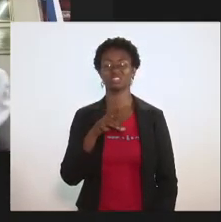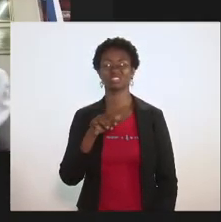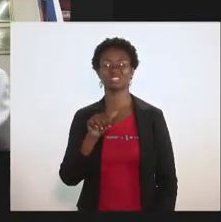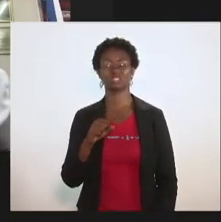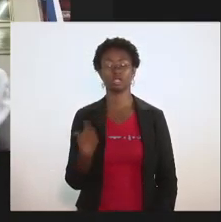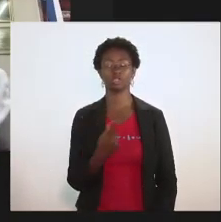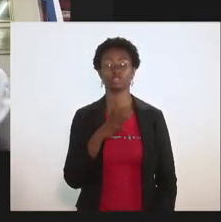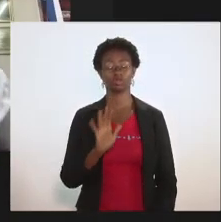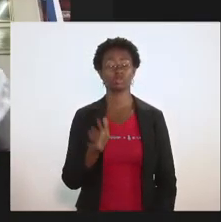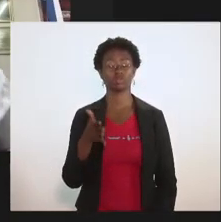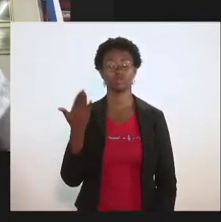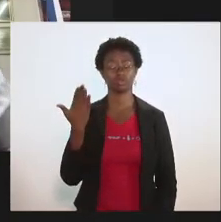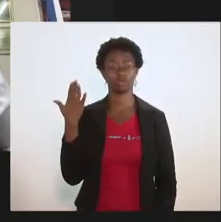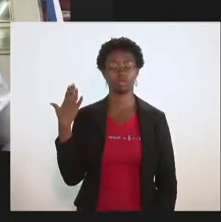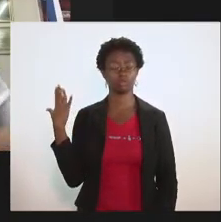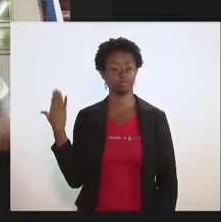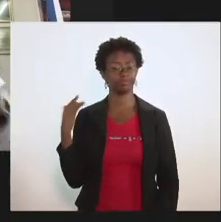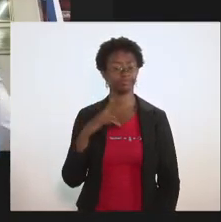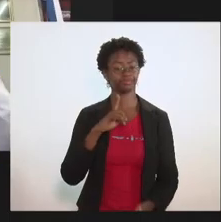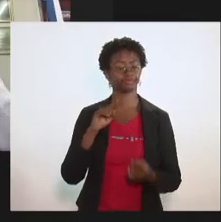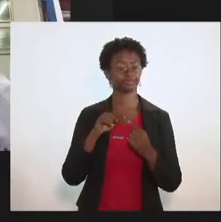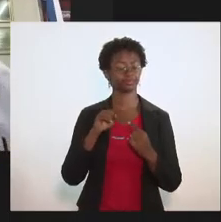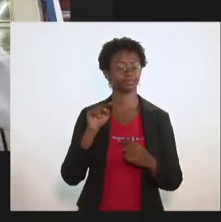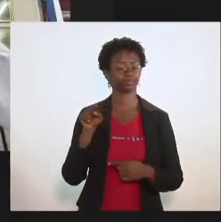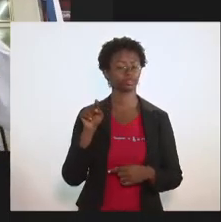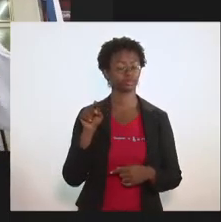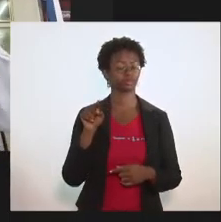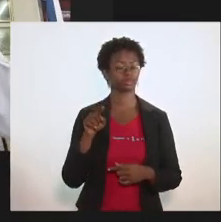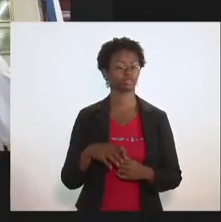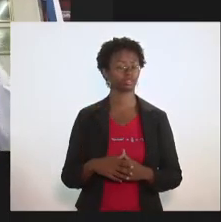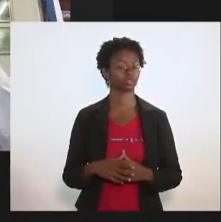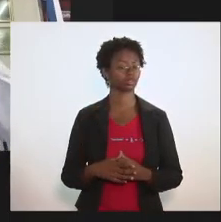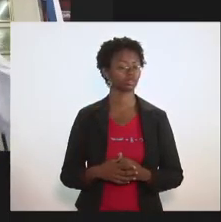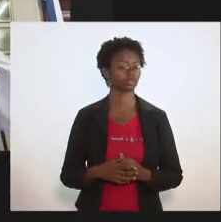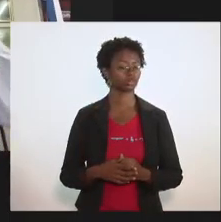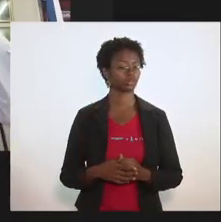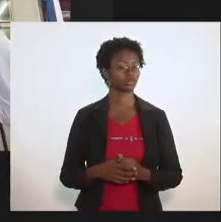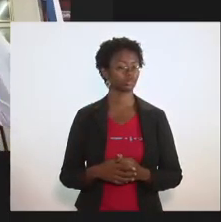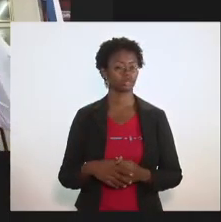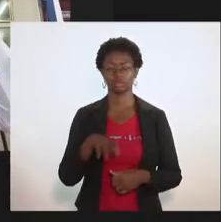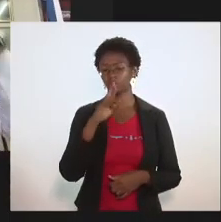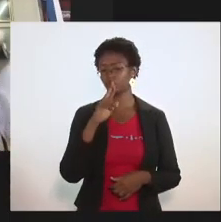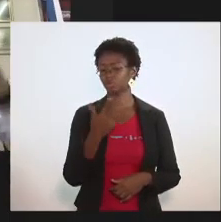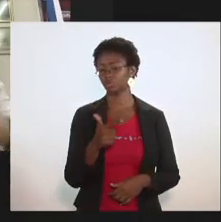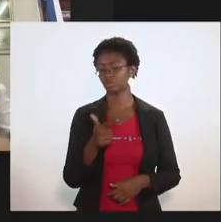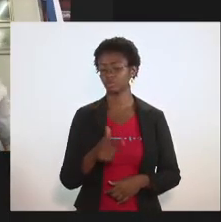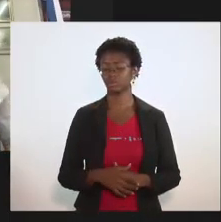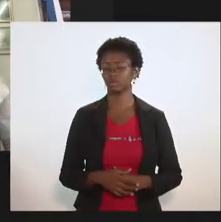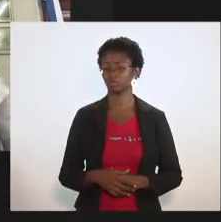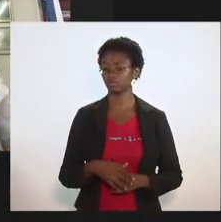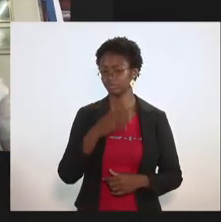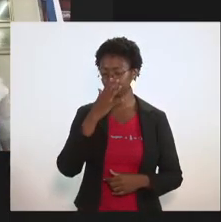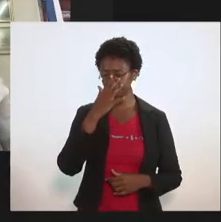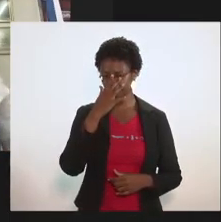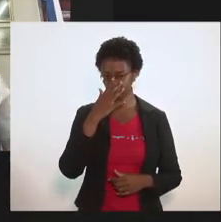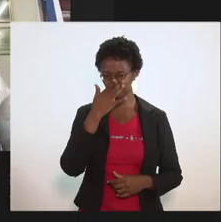Excelência, assim como nós já fizemos em outros projetos. Eu queria propor uma diligência ao INEPAC.